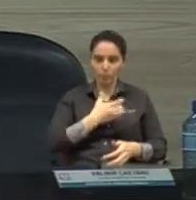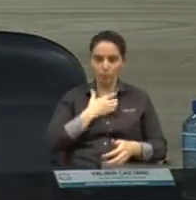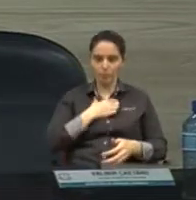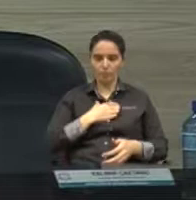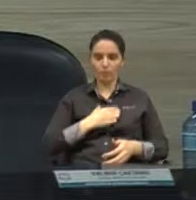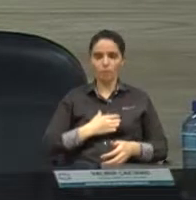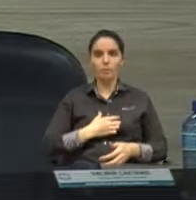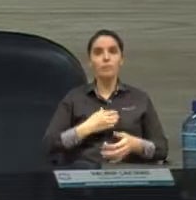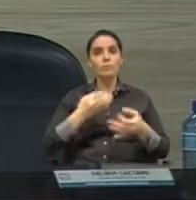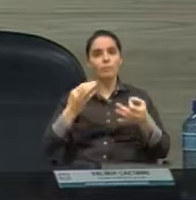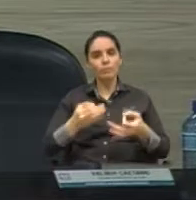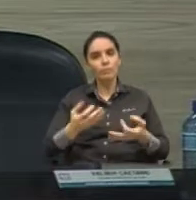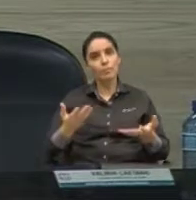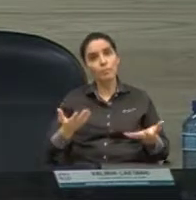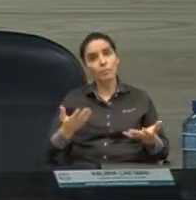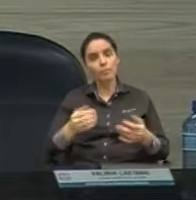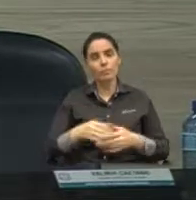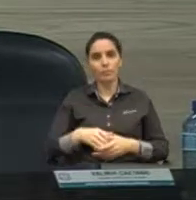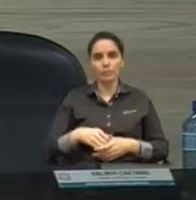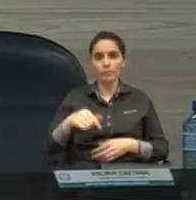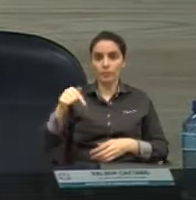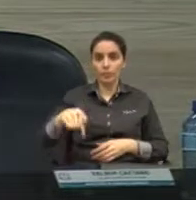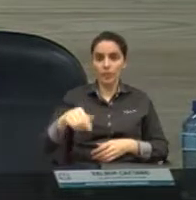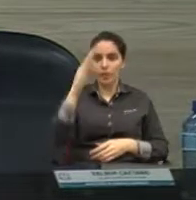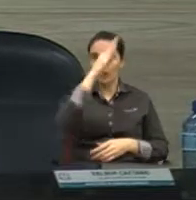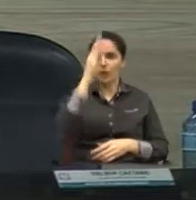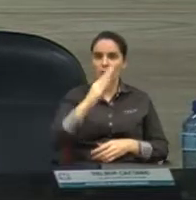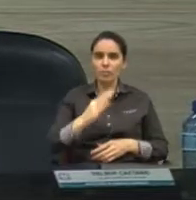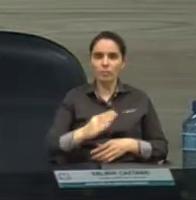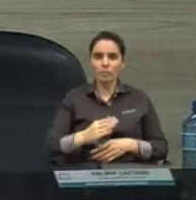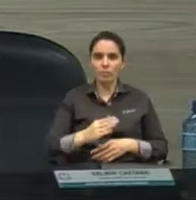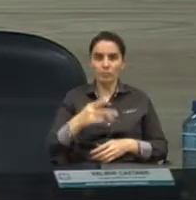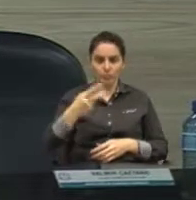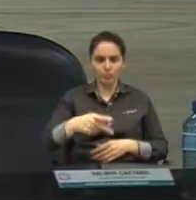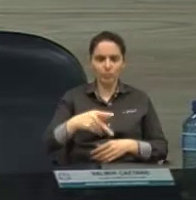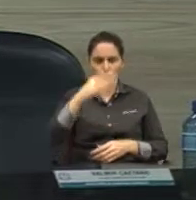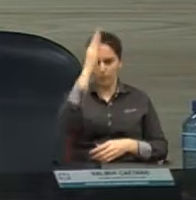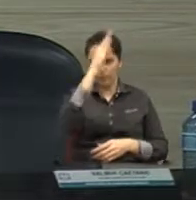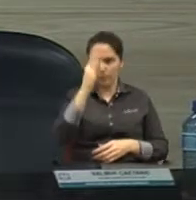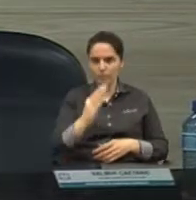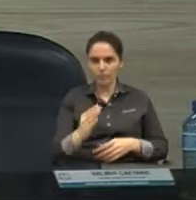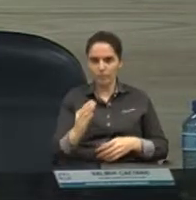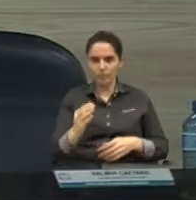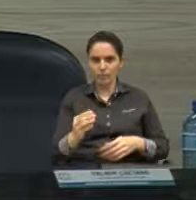Diante de toda a desigualdade social no país, eu não consigo entender